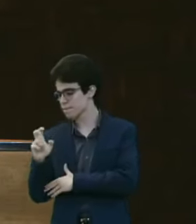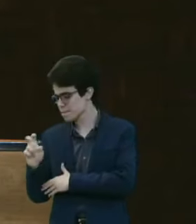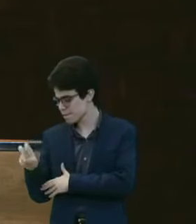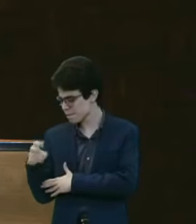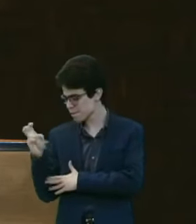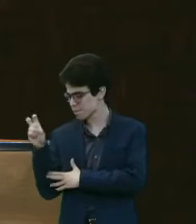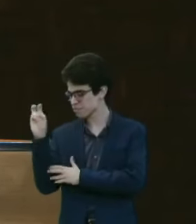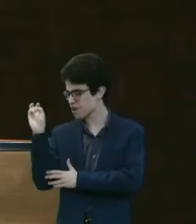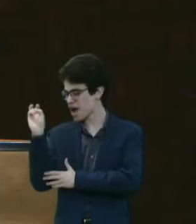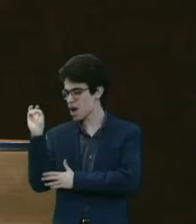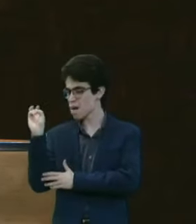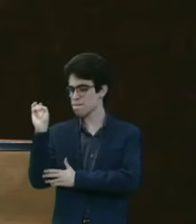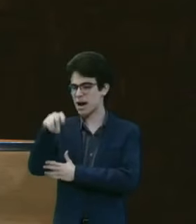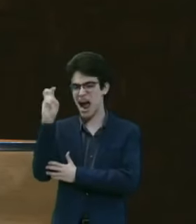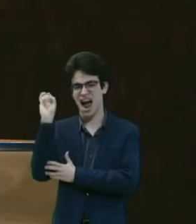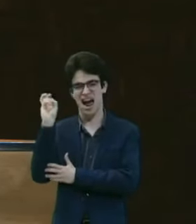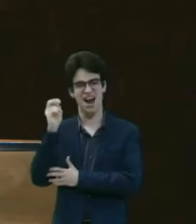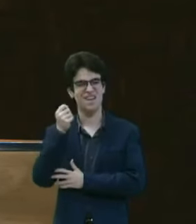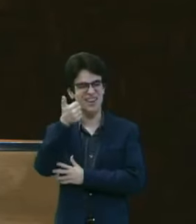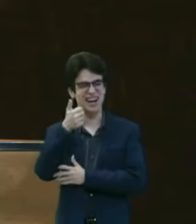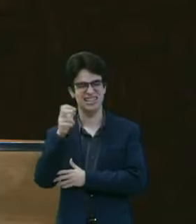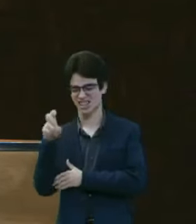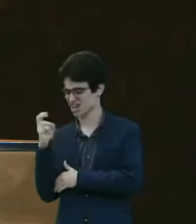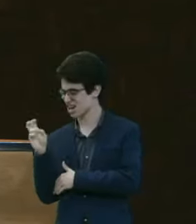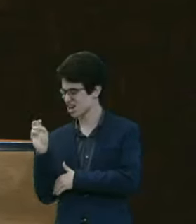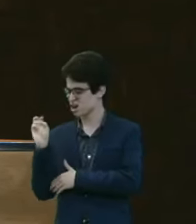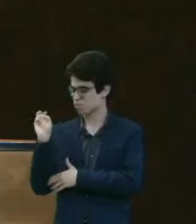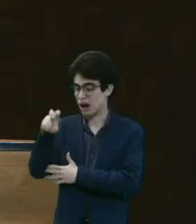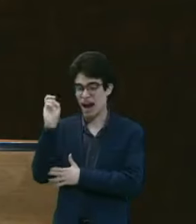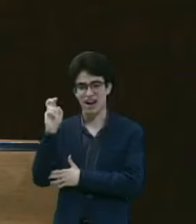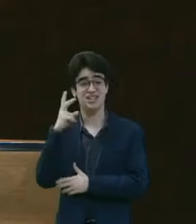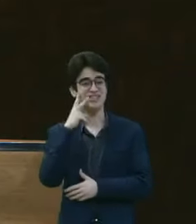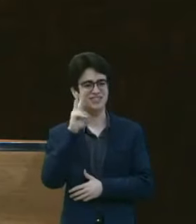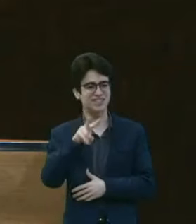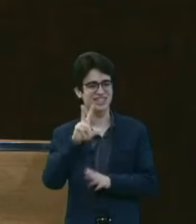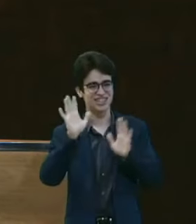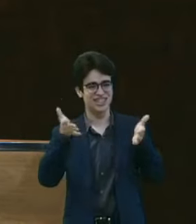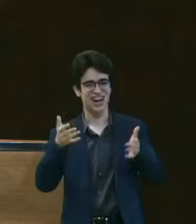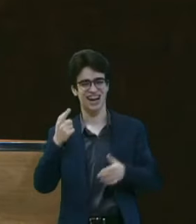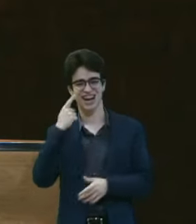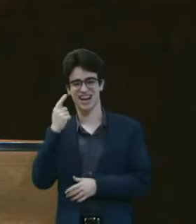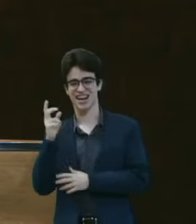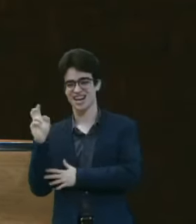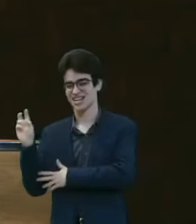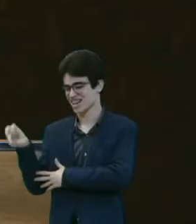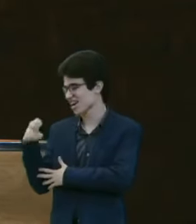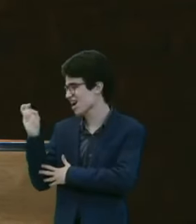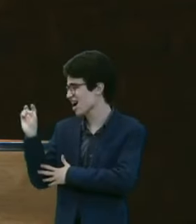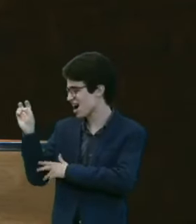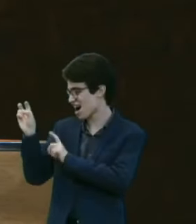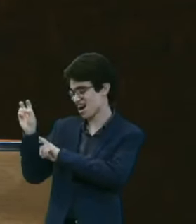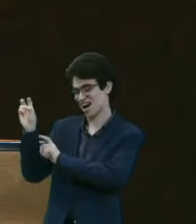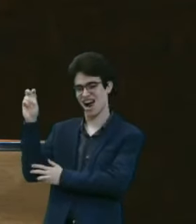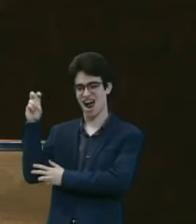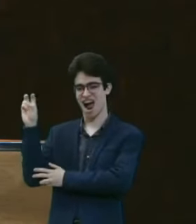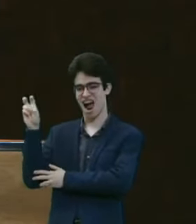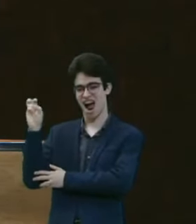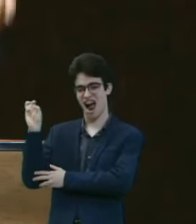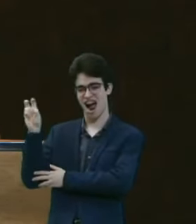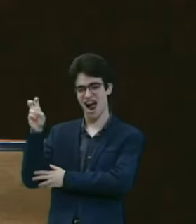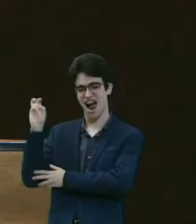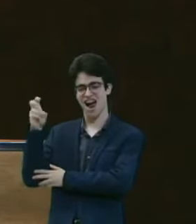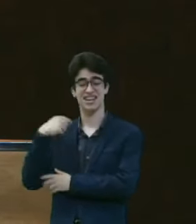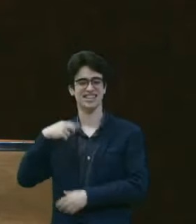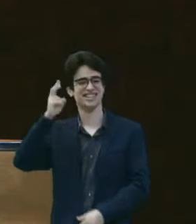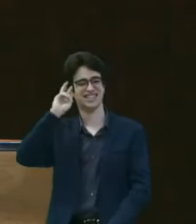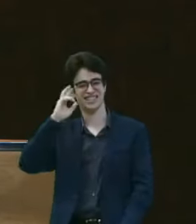pronta para dar o bote. Essa é a ameaça aqui. O bote da serpente. Você já viu a serpente de cabeça levantada assim?